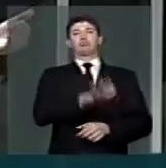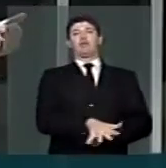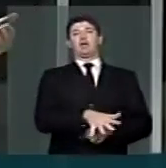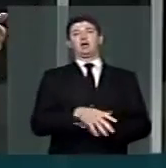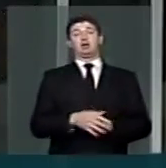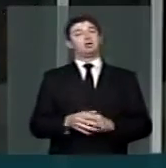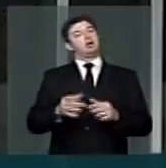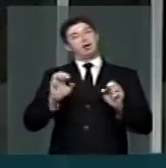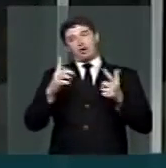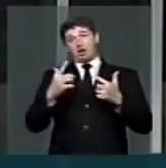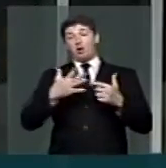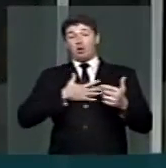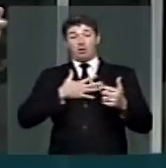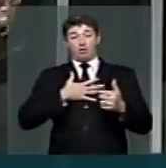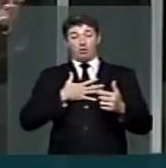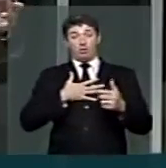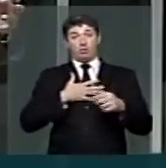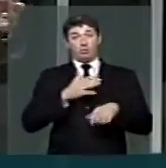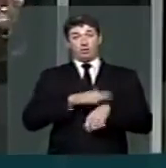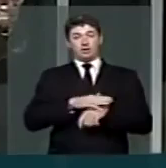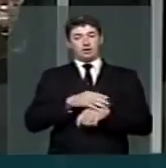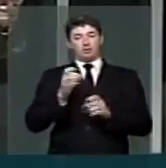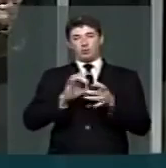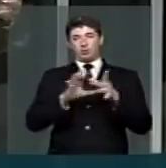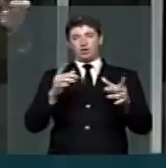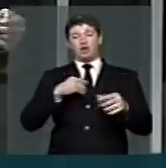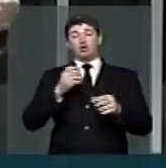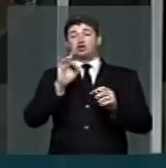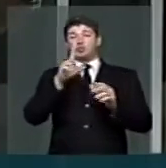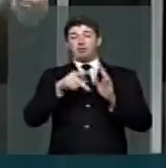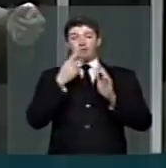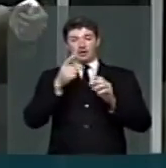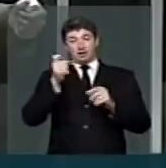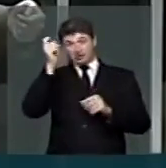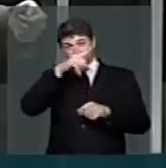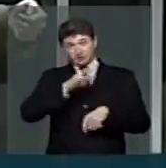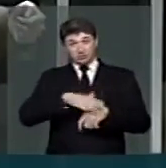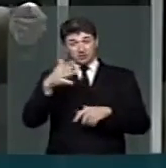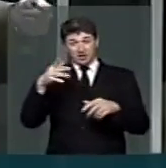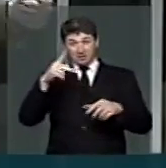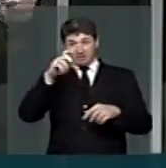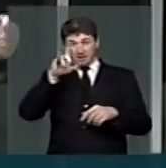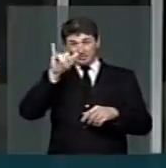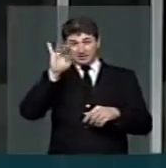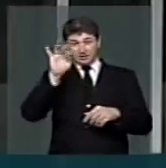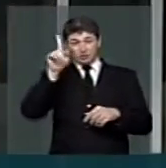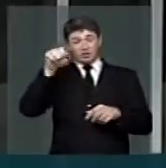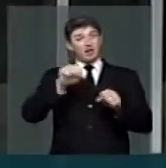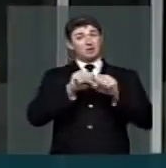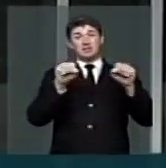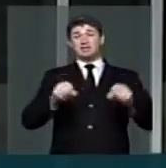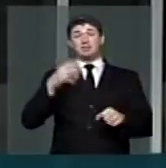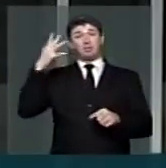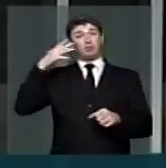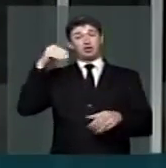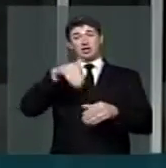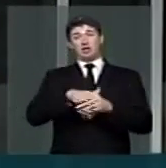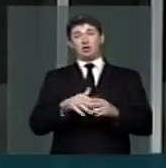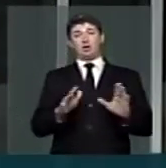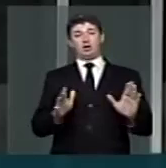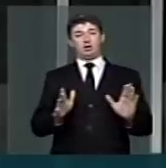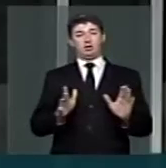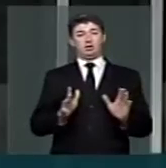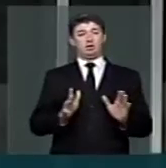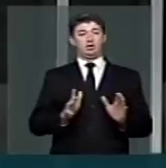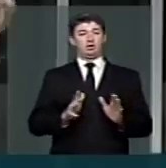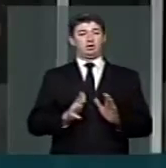permite, presidente, mas quero dar uma pincelada. A pergunta mais difícil de plebiscitar é o sistema político eleitoral. O sistema